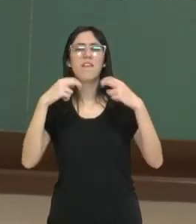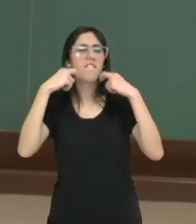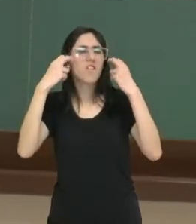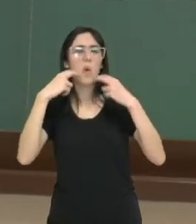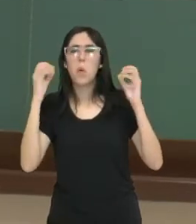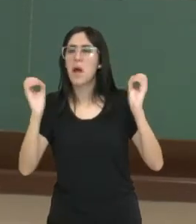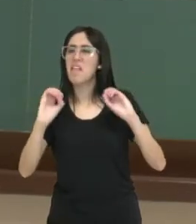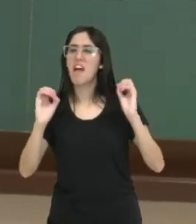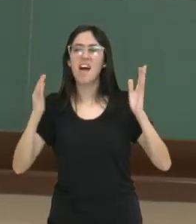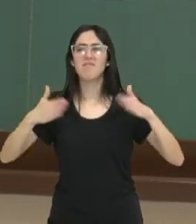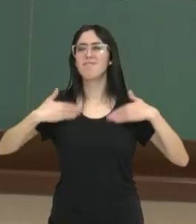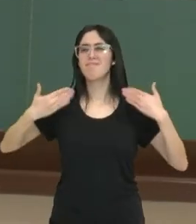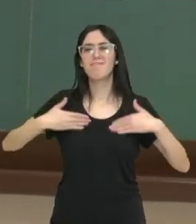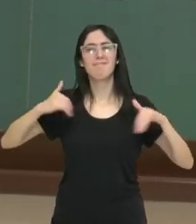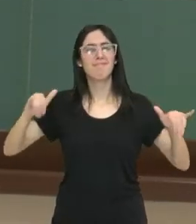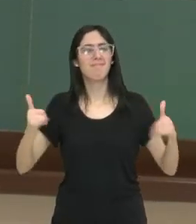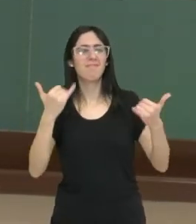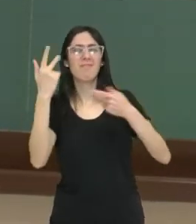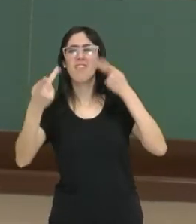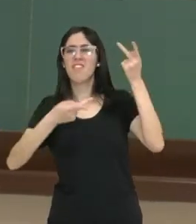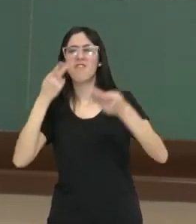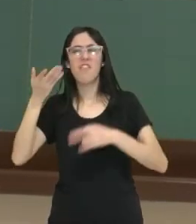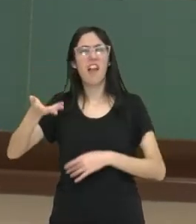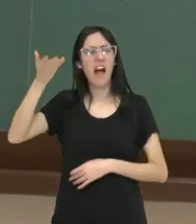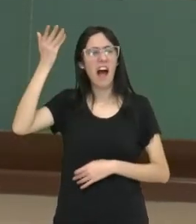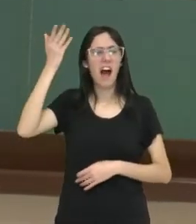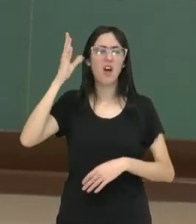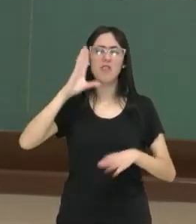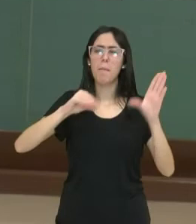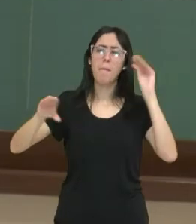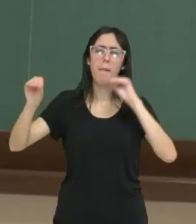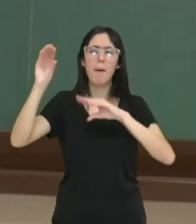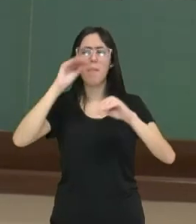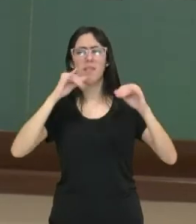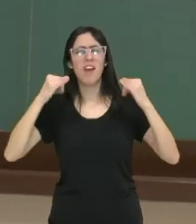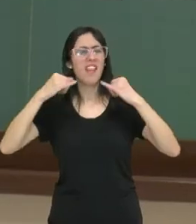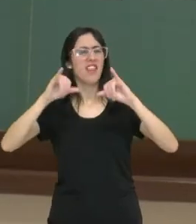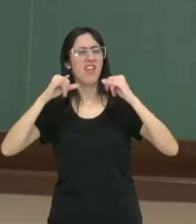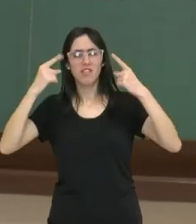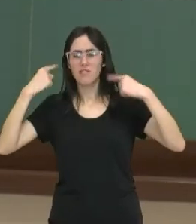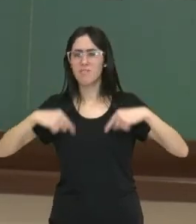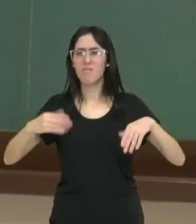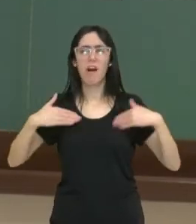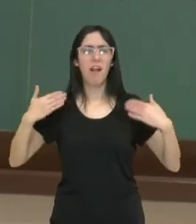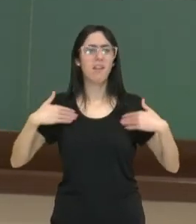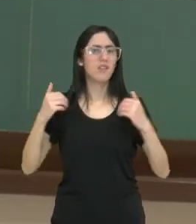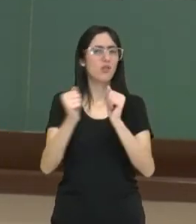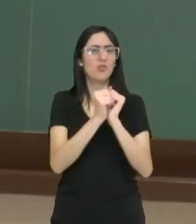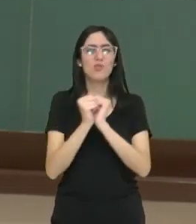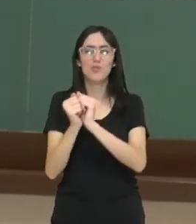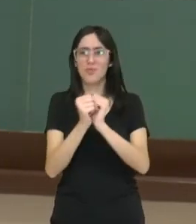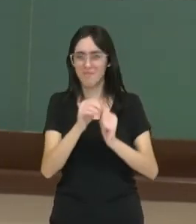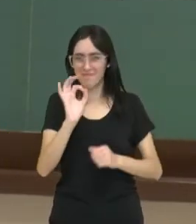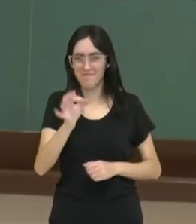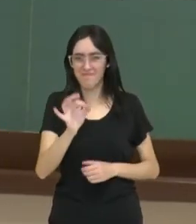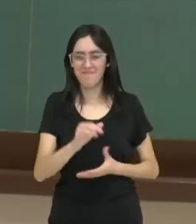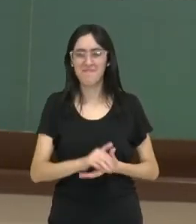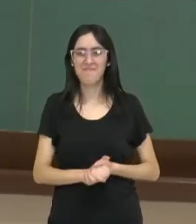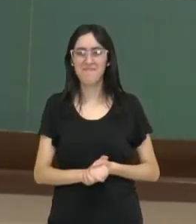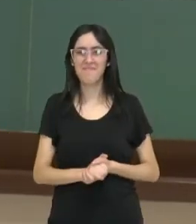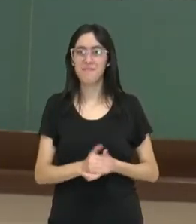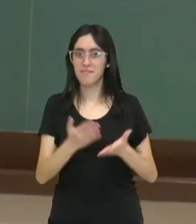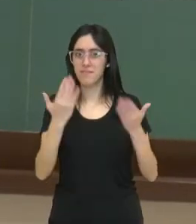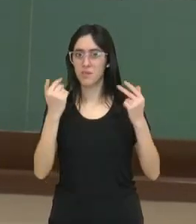são divertidos, falam alto, são enérgicos, é muito barulho quando estão todos juntos. ¿Sí? Vamos